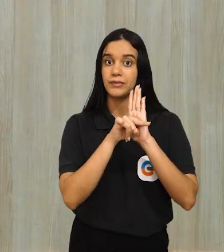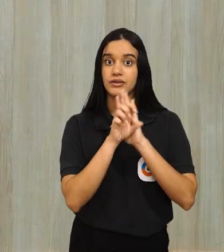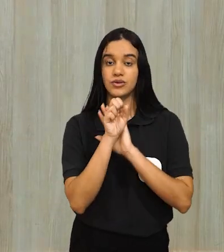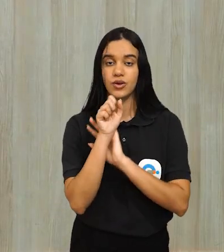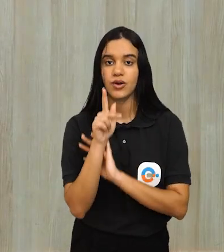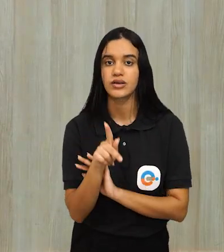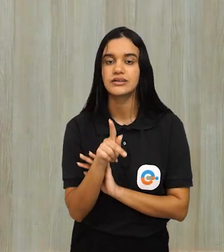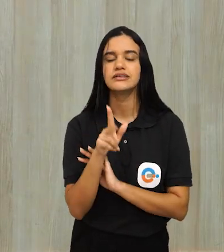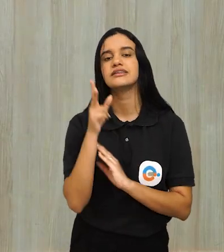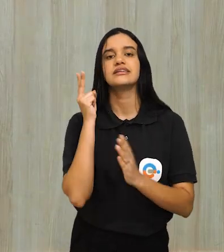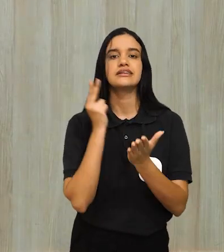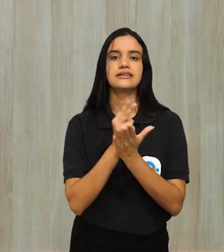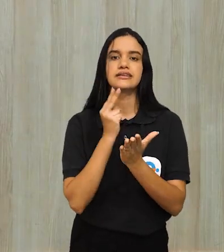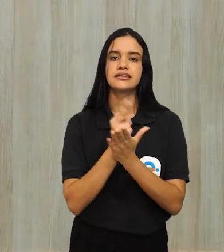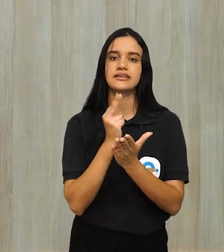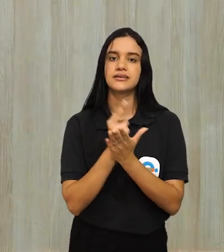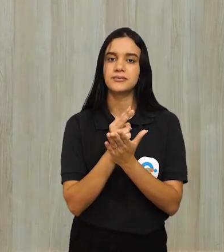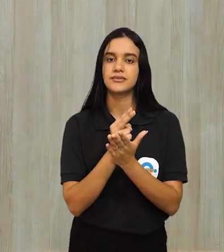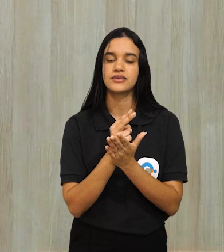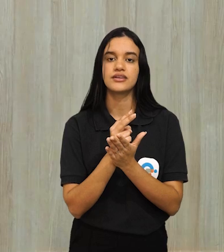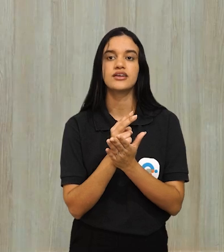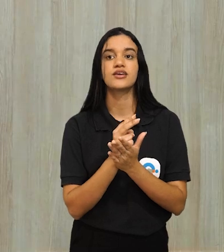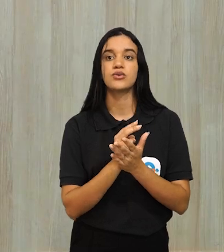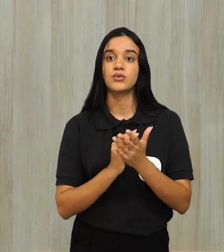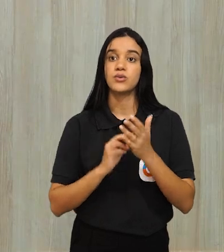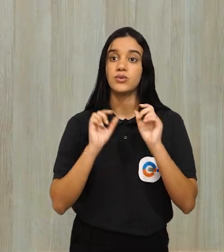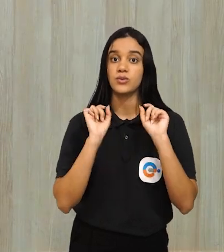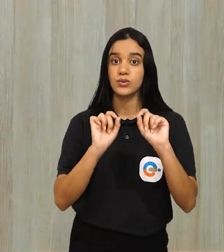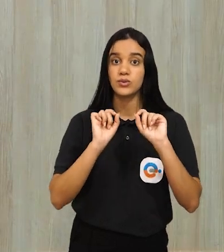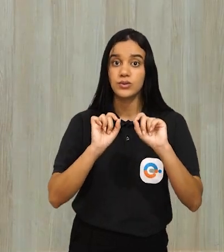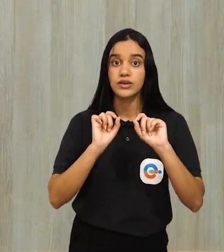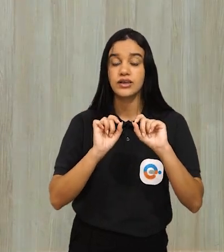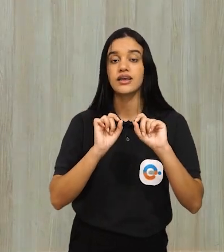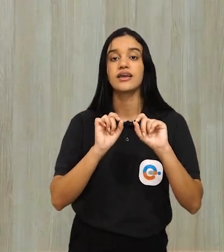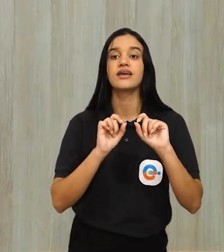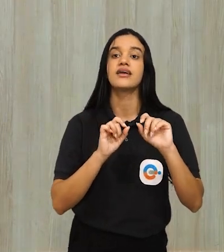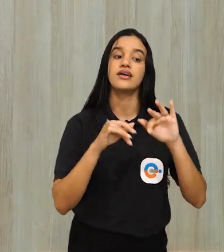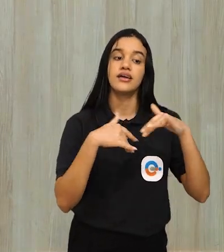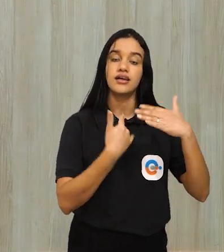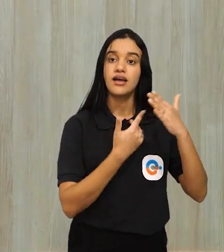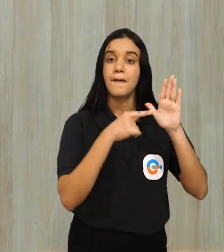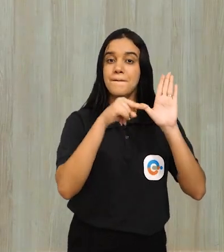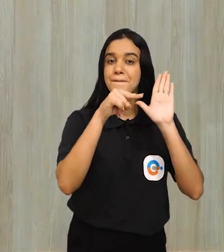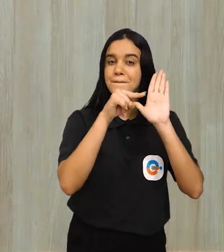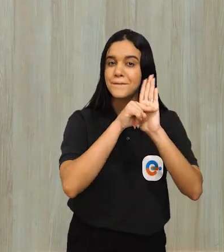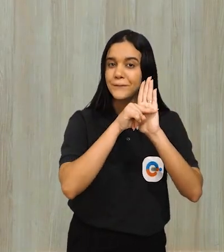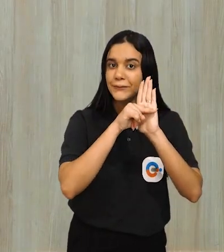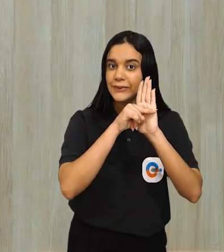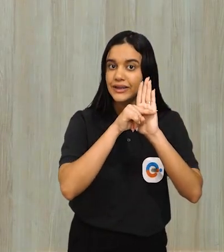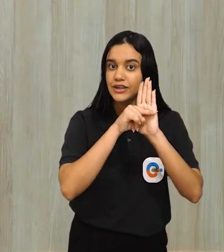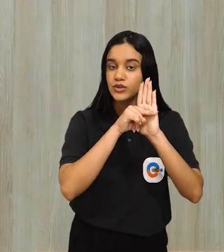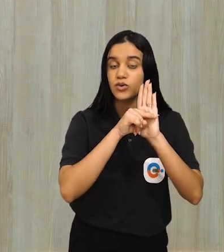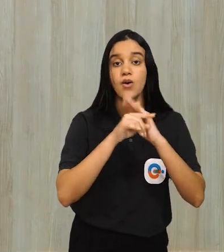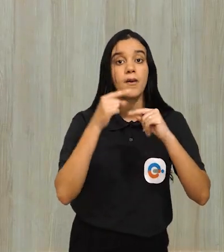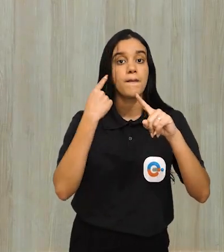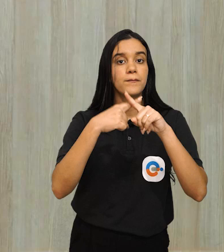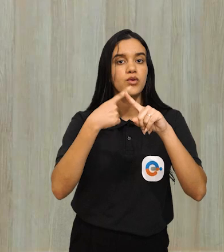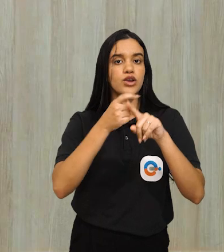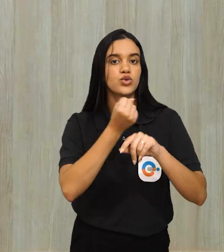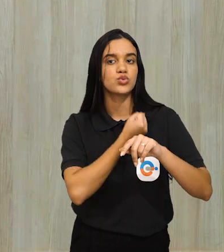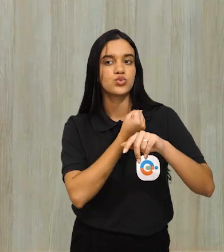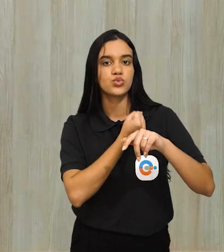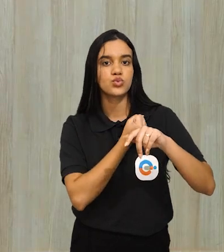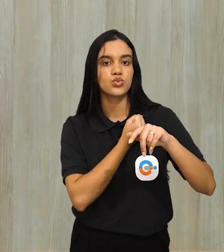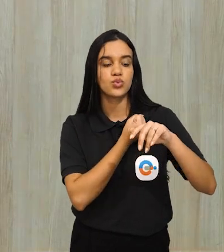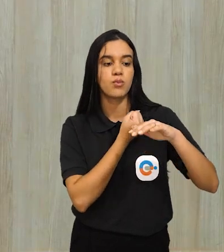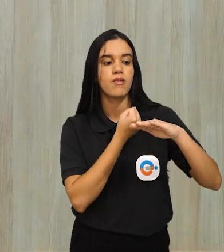tá sempre tem que ser minuendo menos subtraendo porque diminuindo o número que fica